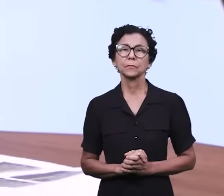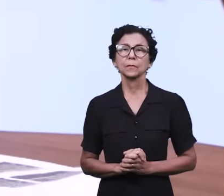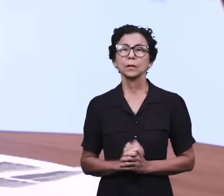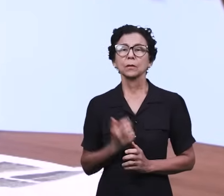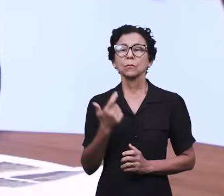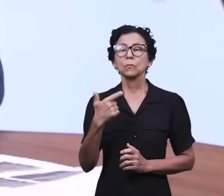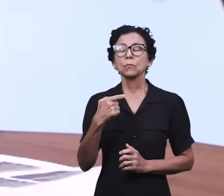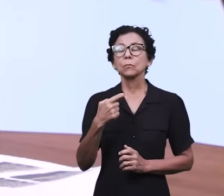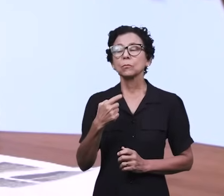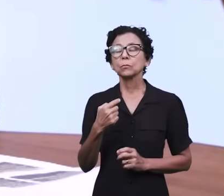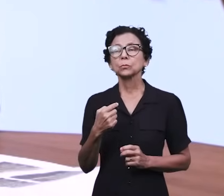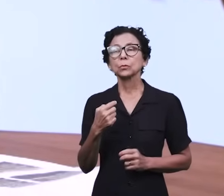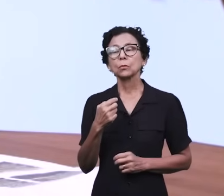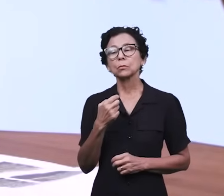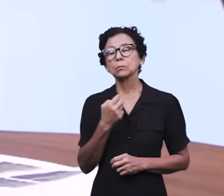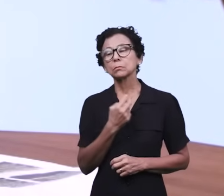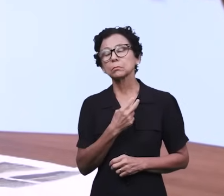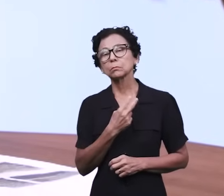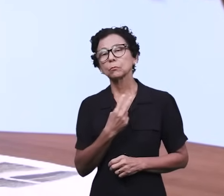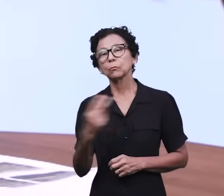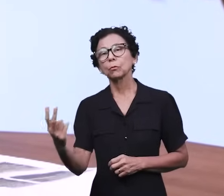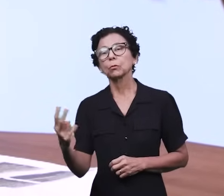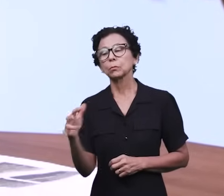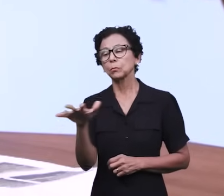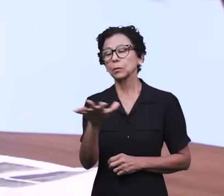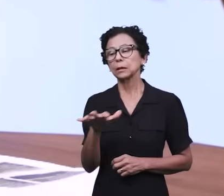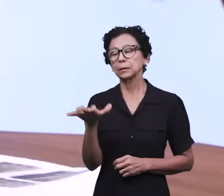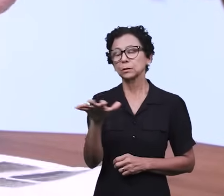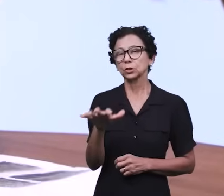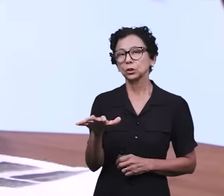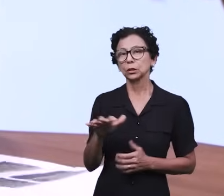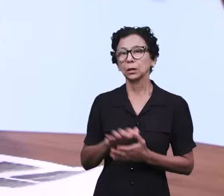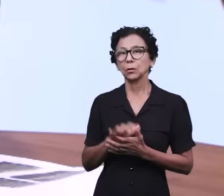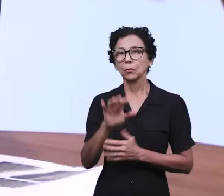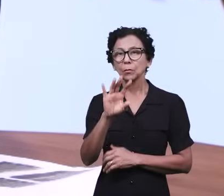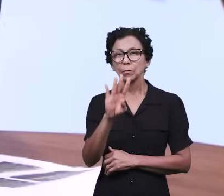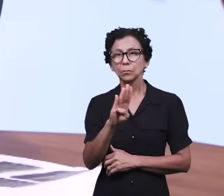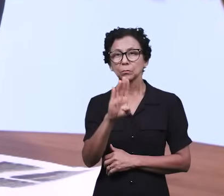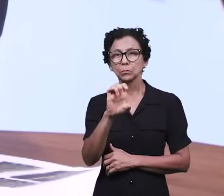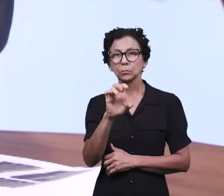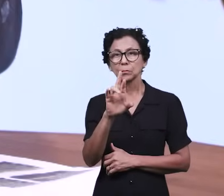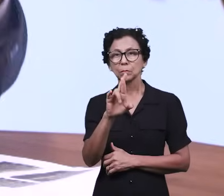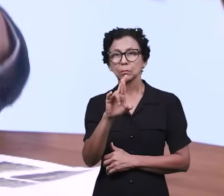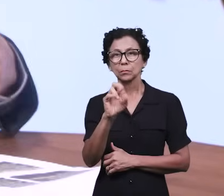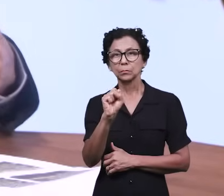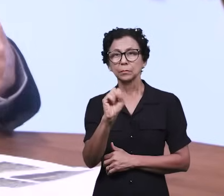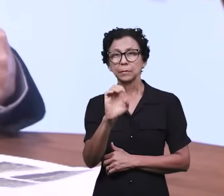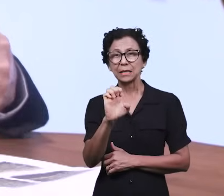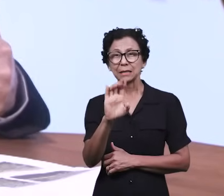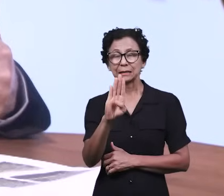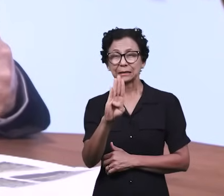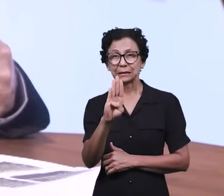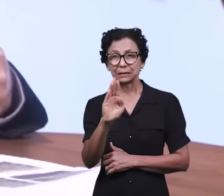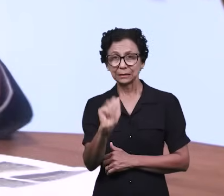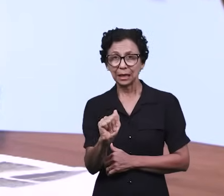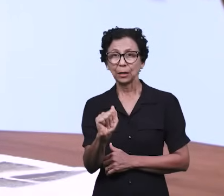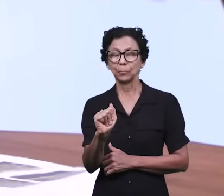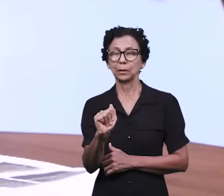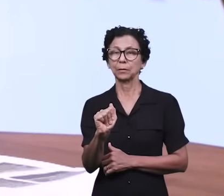Berseba, é um ponto central, que os rebanhos dele iam bem para o sul